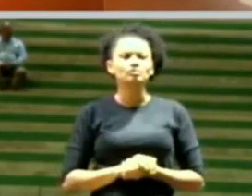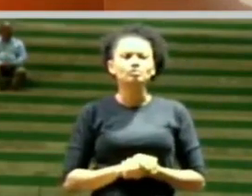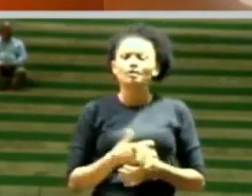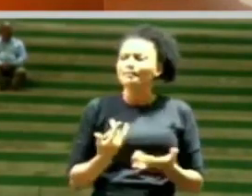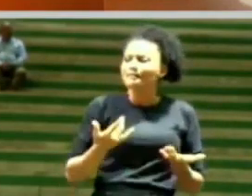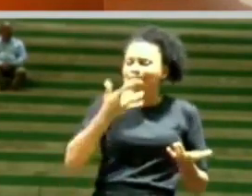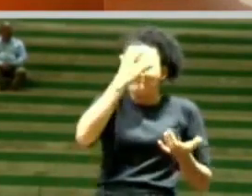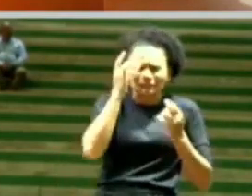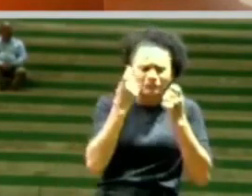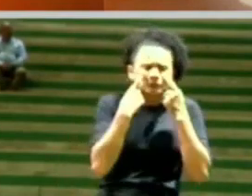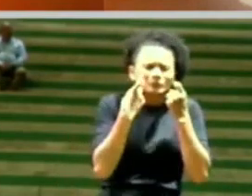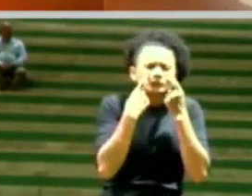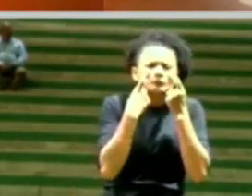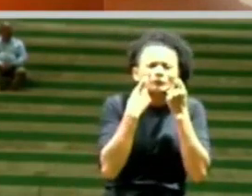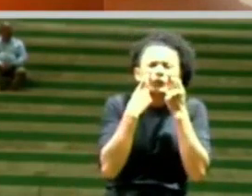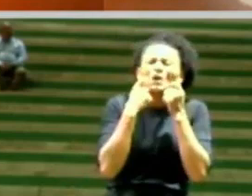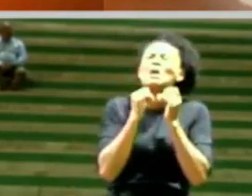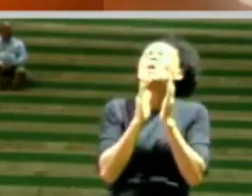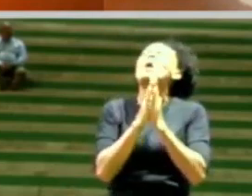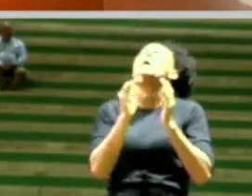Gente que chora nos hinos.